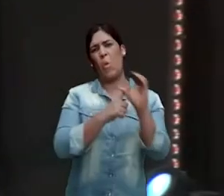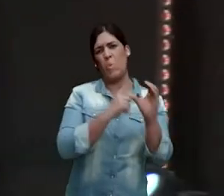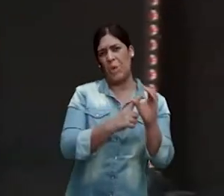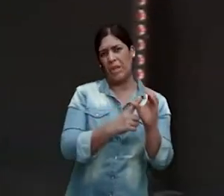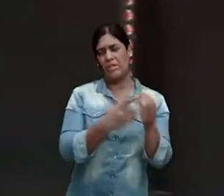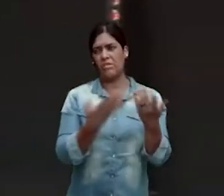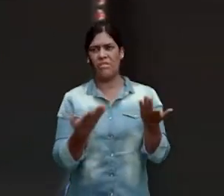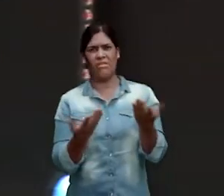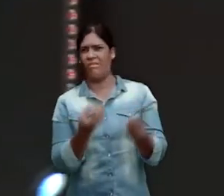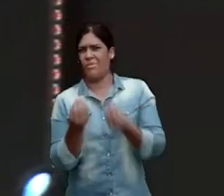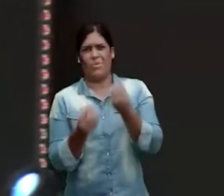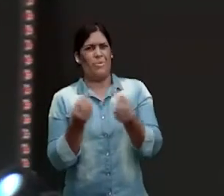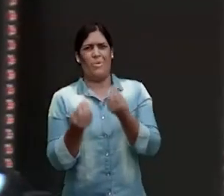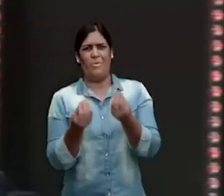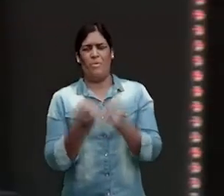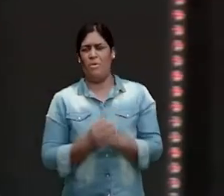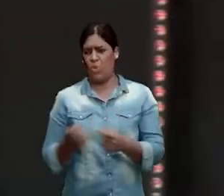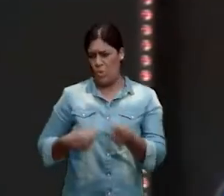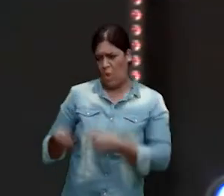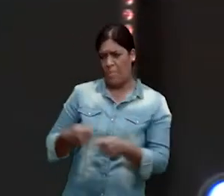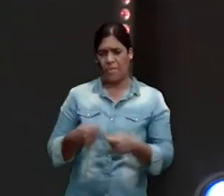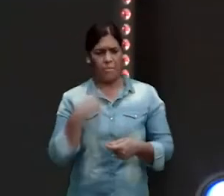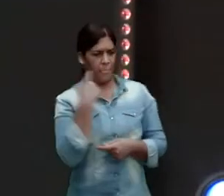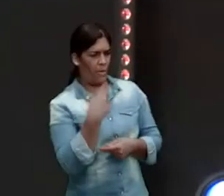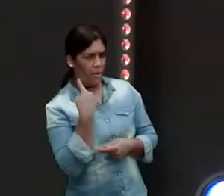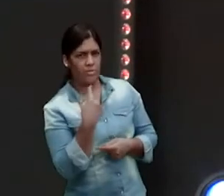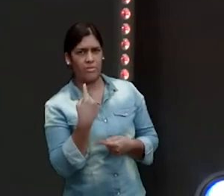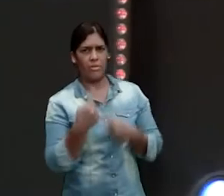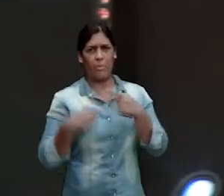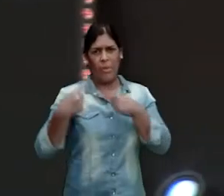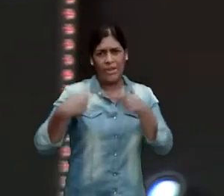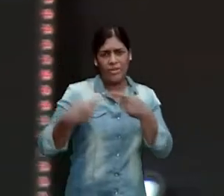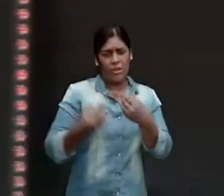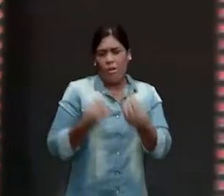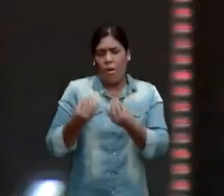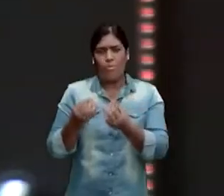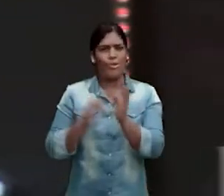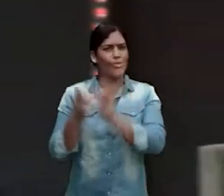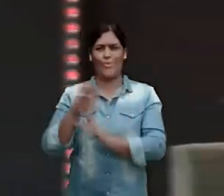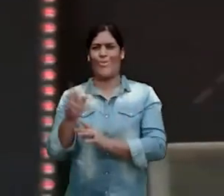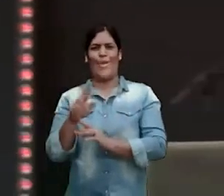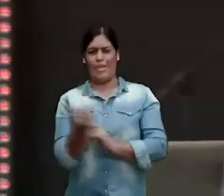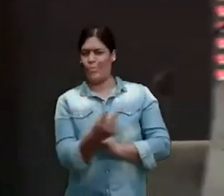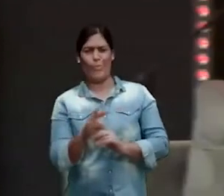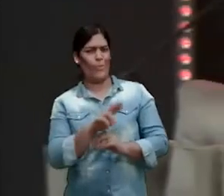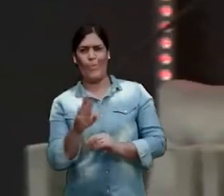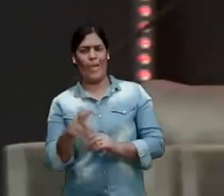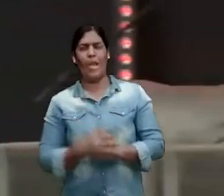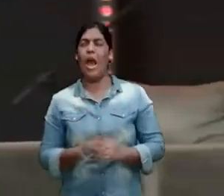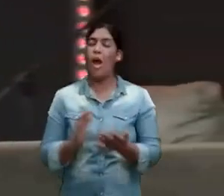socialismo tem a ver com a questão Econômica comunismo que a questão política não foi nenhum dos dois em alguns Ai Jesus foi um